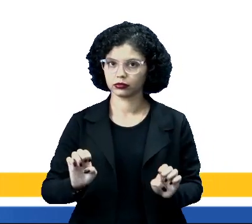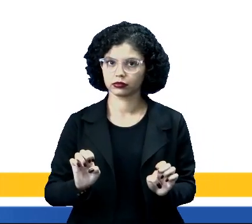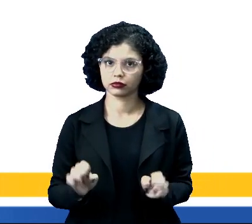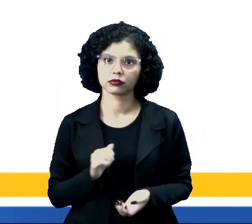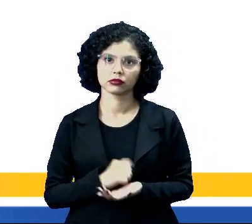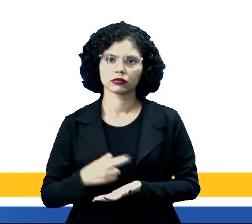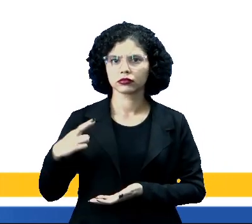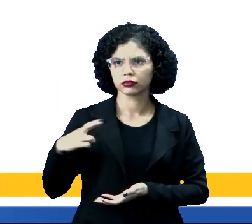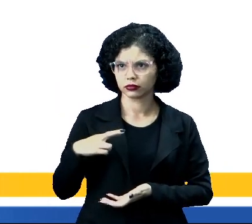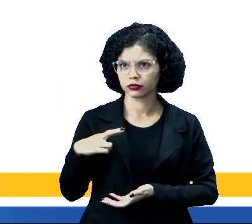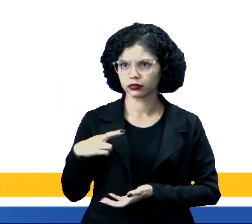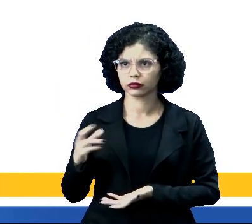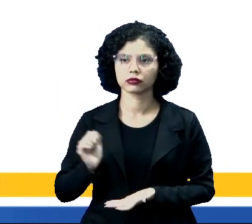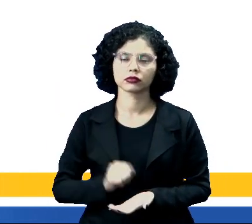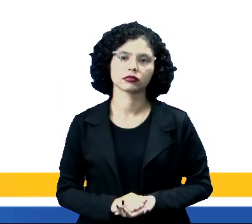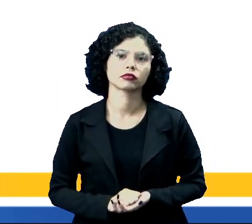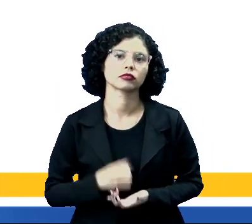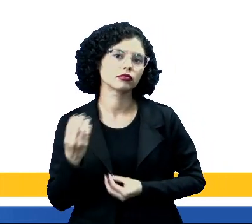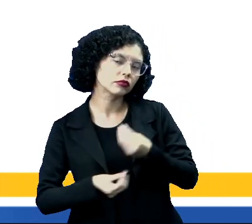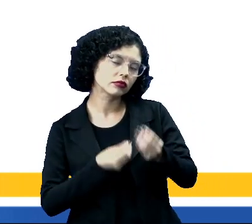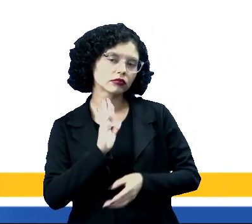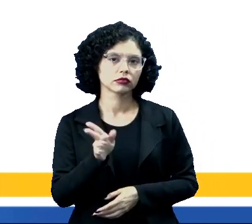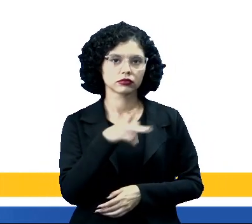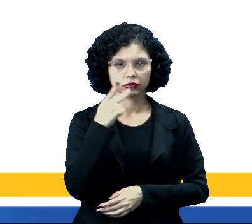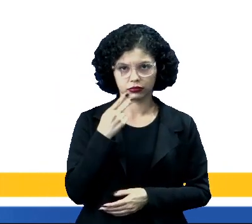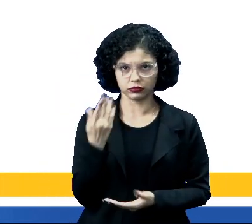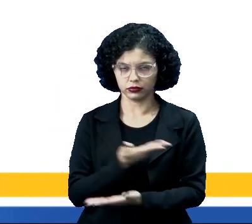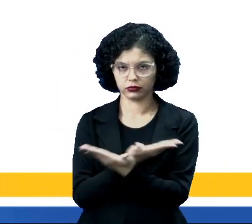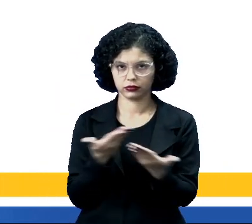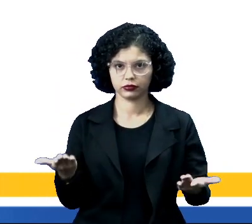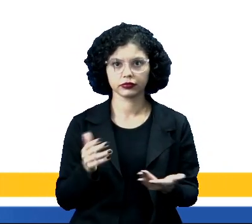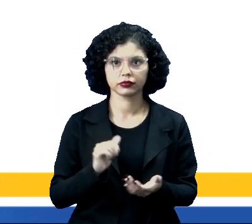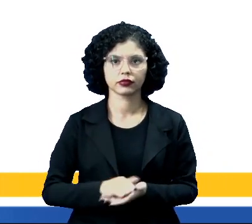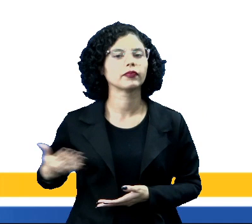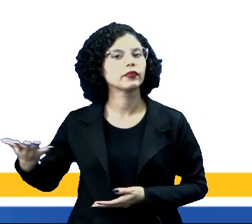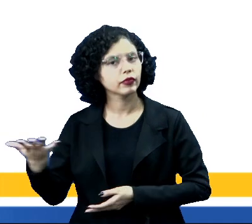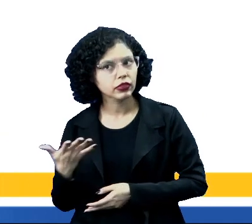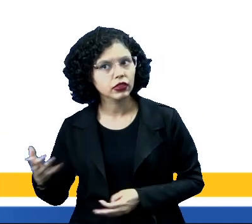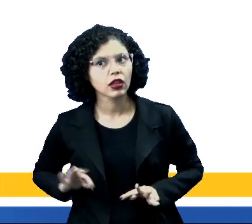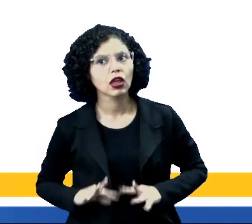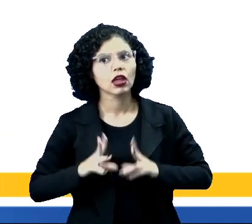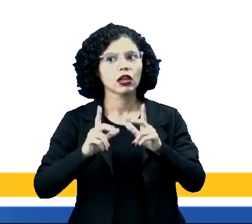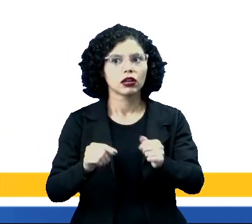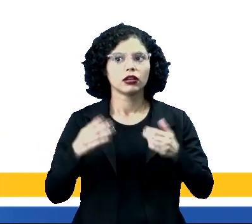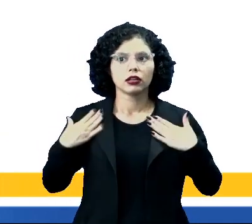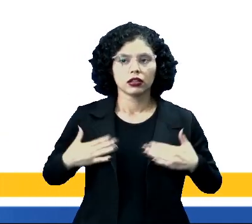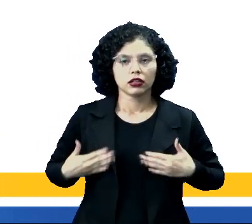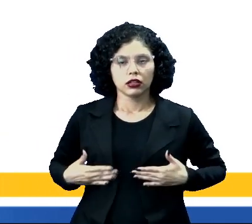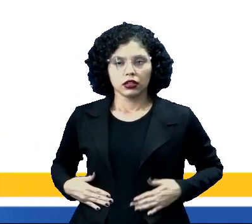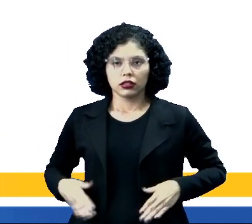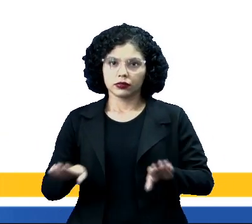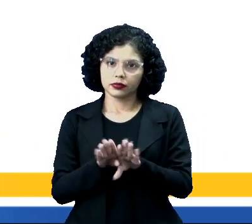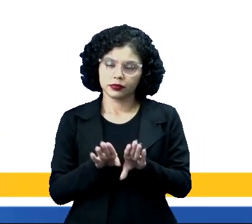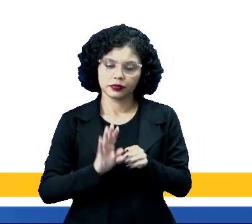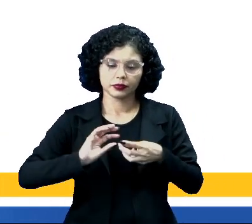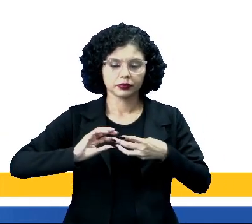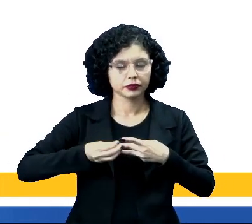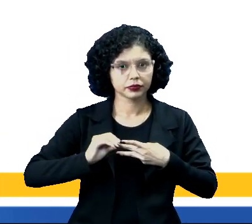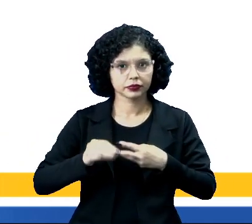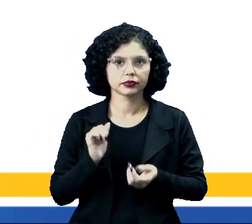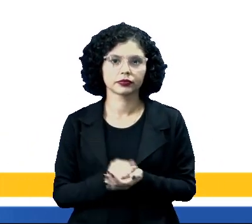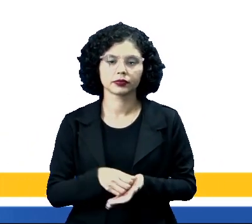bem particular. E aí, como já foi dito para vocês também, basicamente em todo o nosso corpo nós vamos ter essas